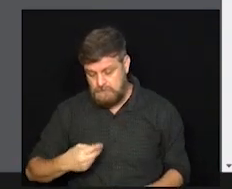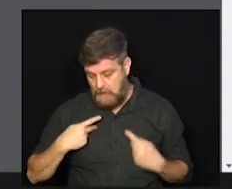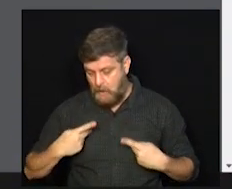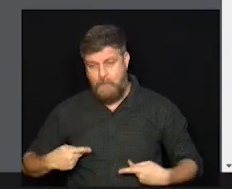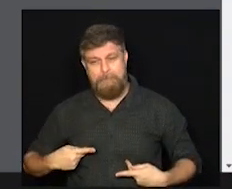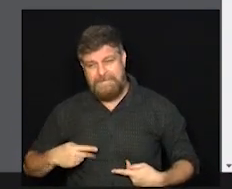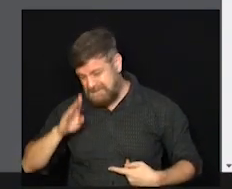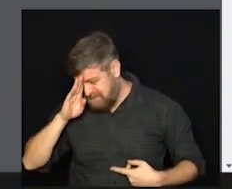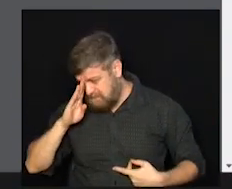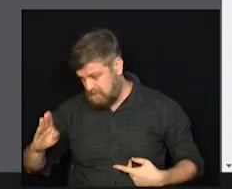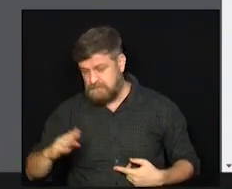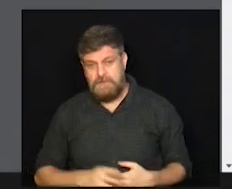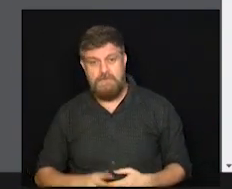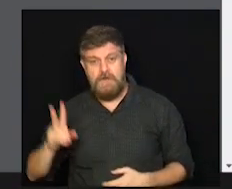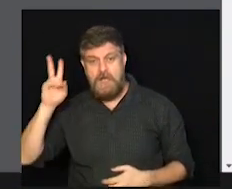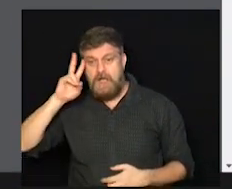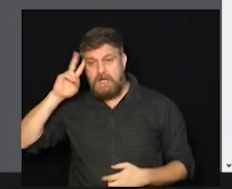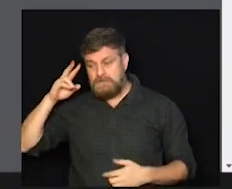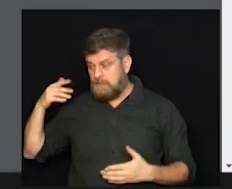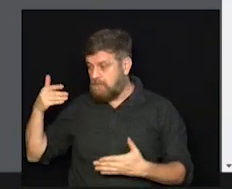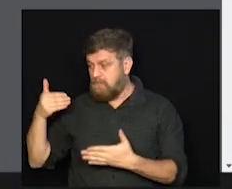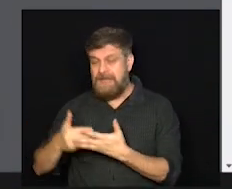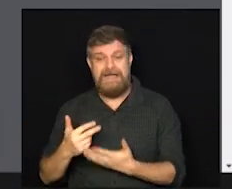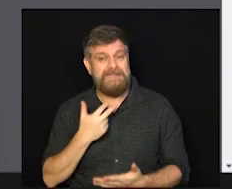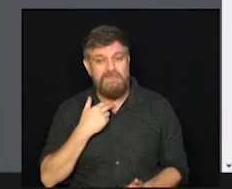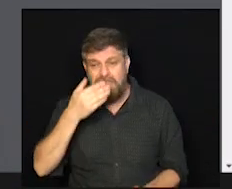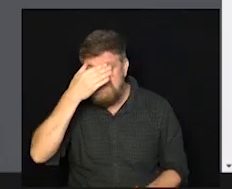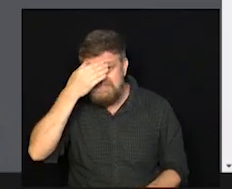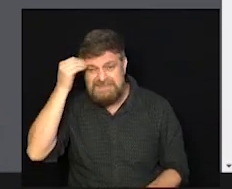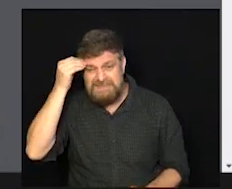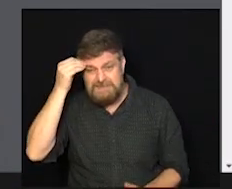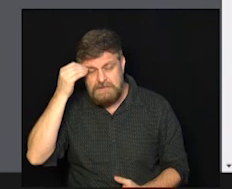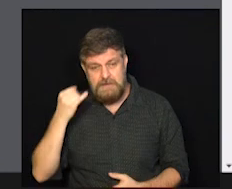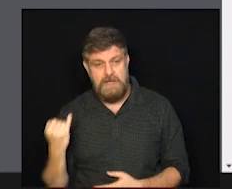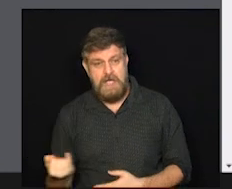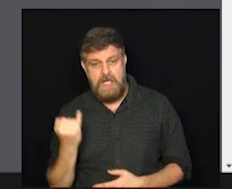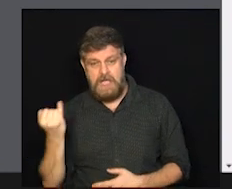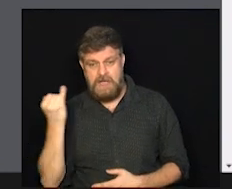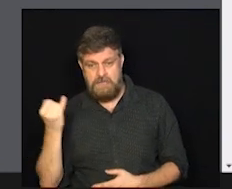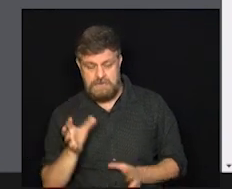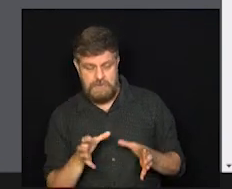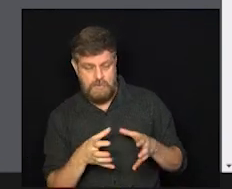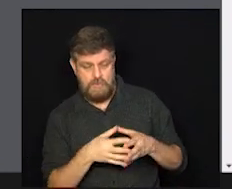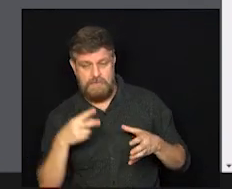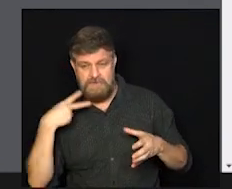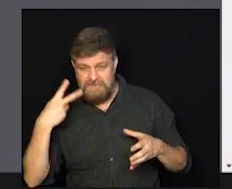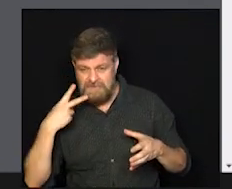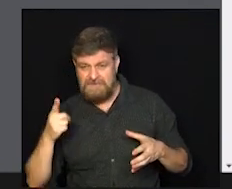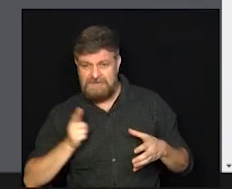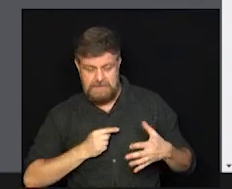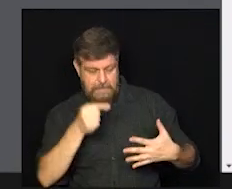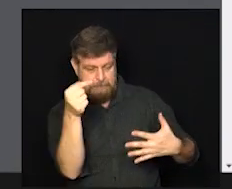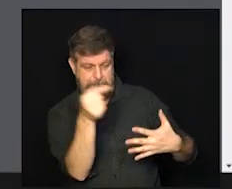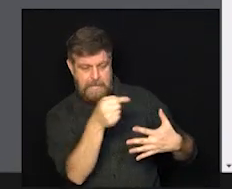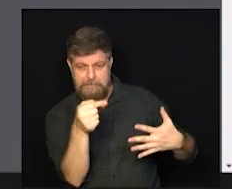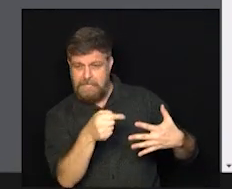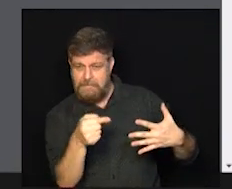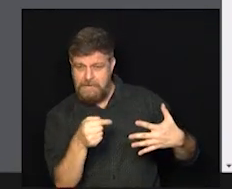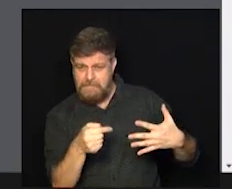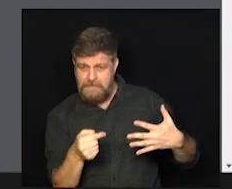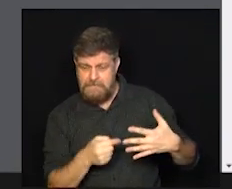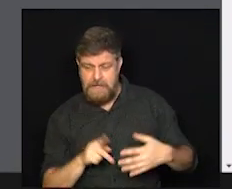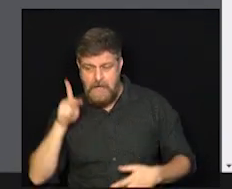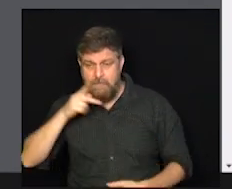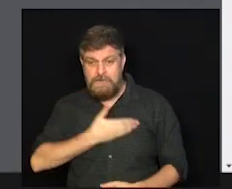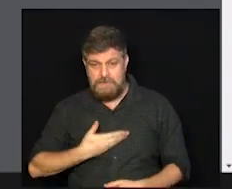Essa é a parte histórica, não pode ser esquecida, que eu acho que é importante que a comissão leve em conta em tudo que for fazer política pública, e